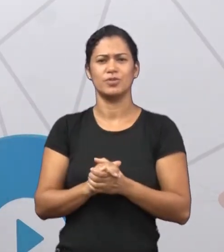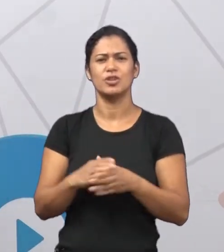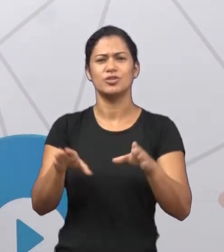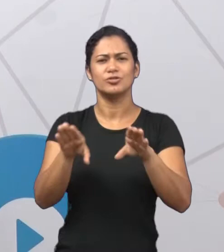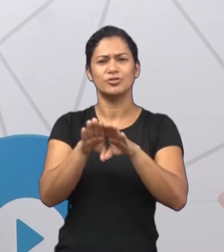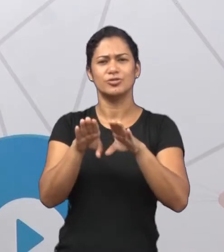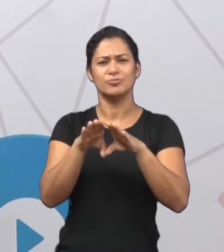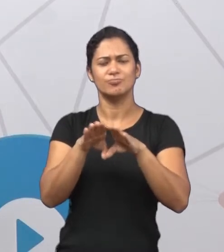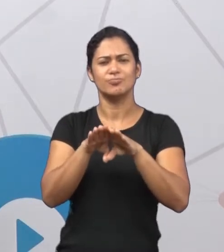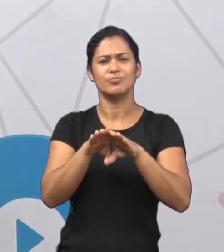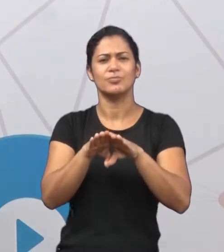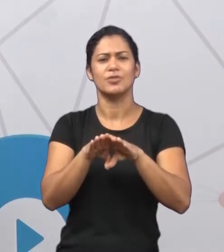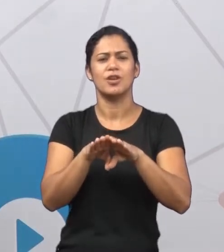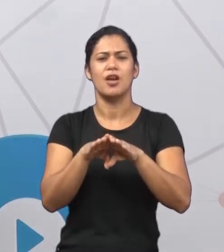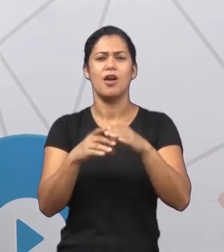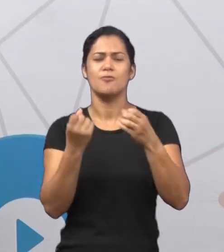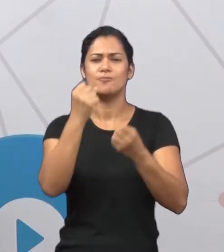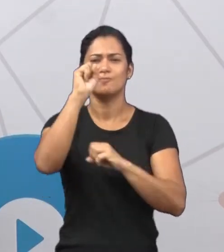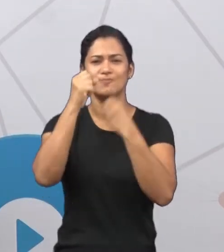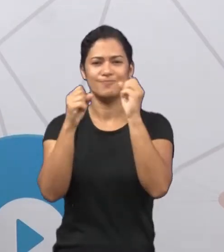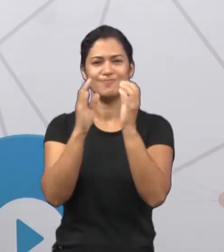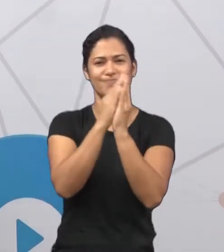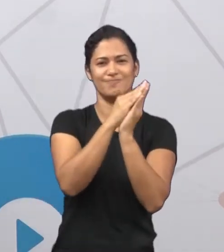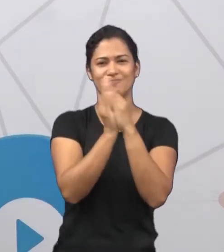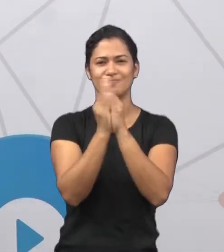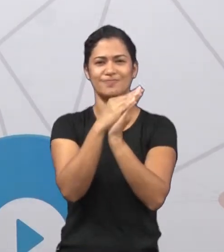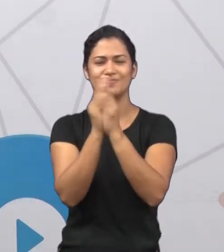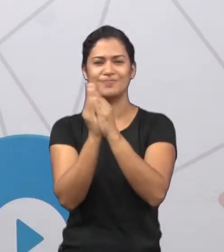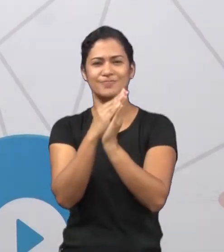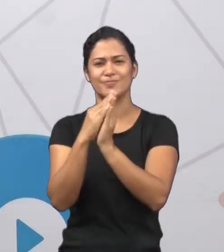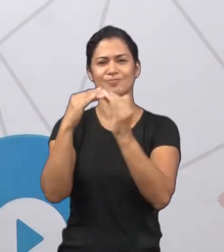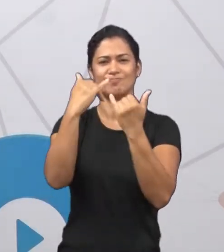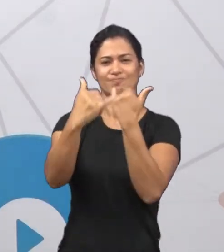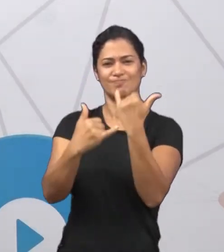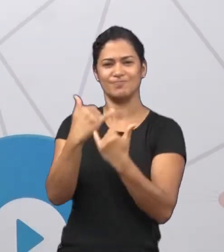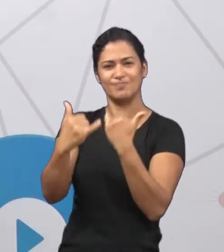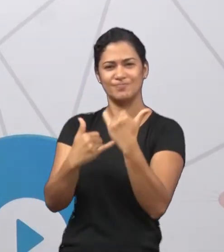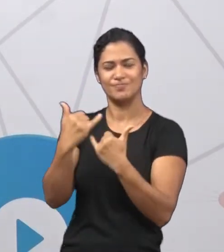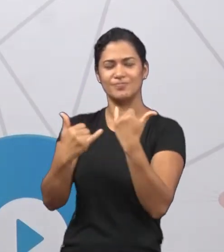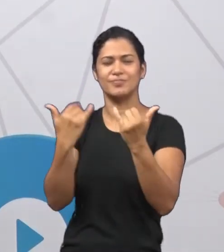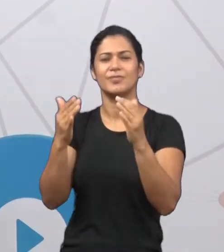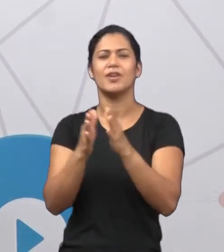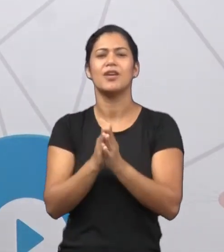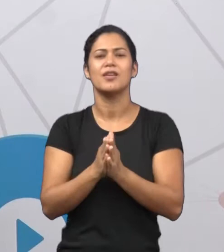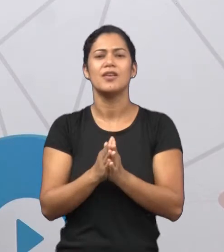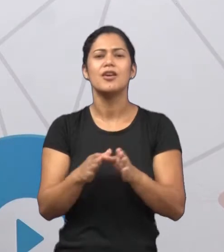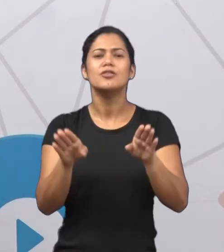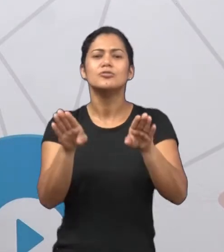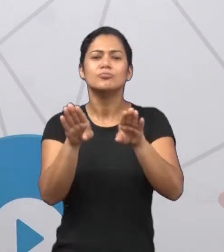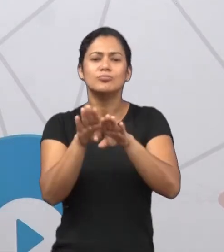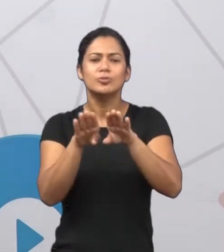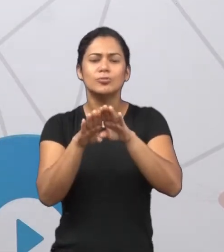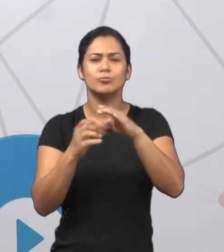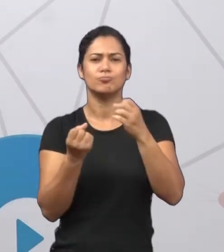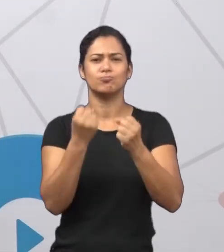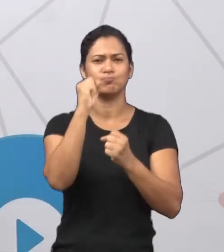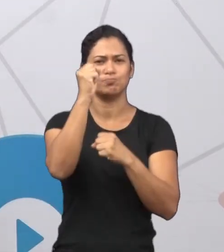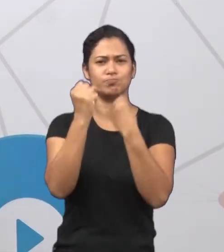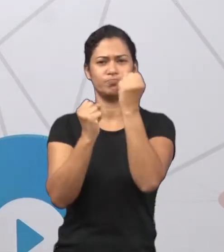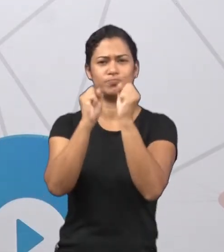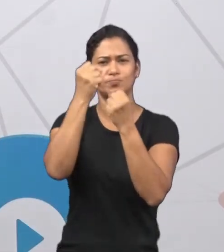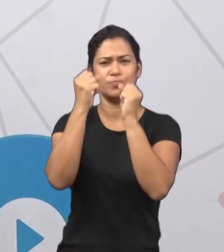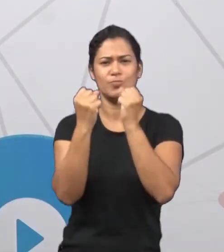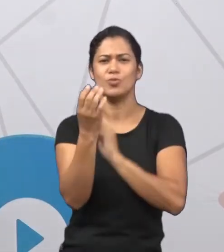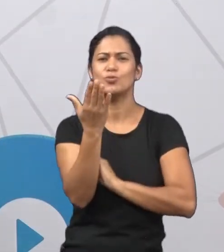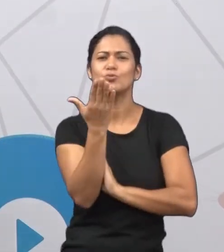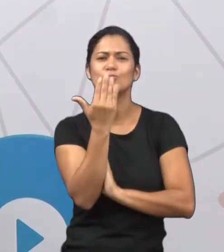de brinquedos, né? Eu sei que vocês são bastante interessados nesse assunto. Fábrica de alimentos também, que nós